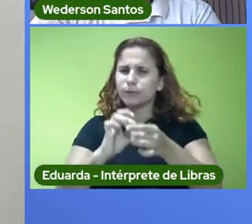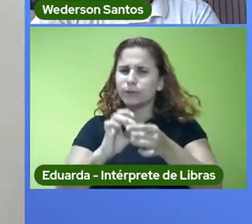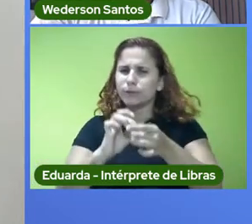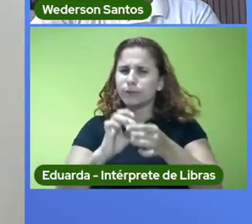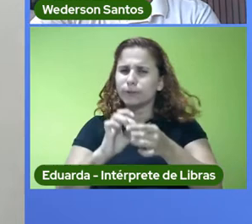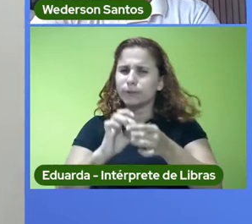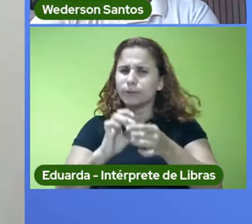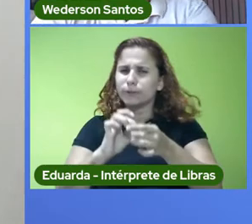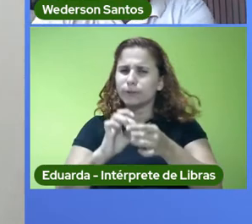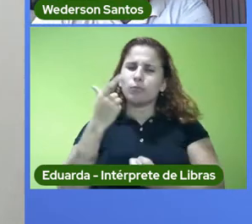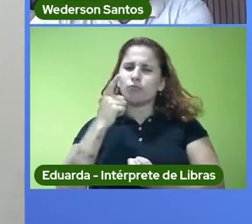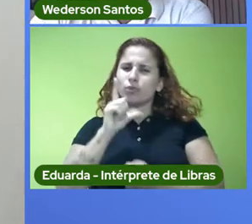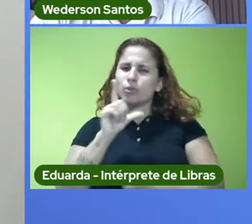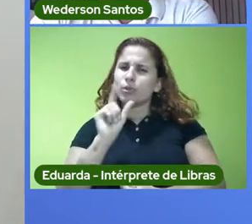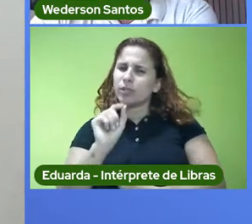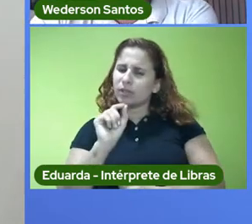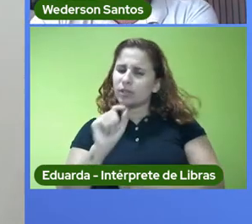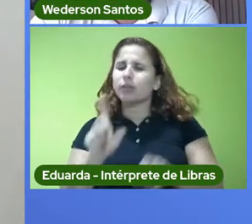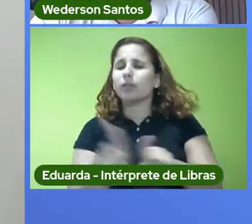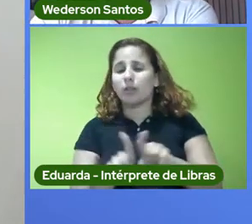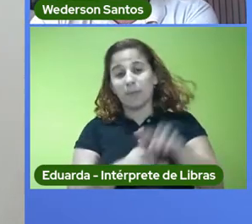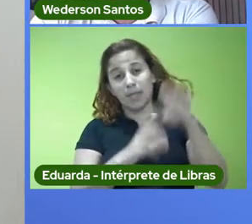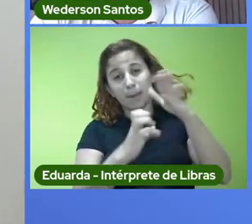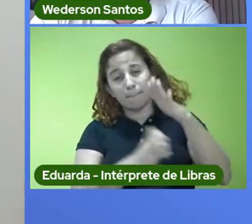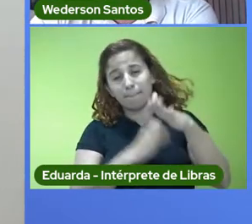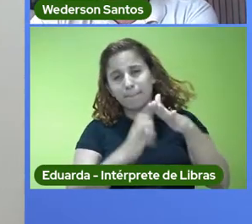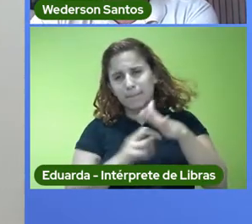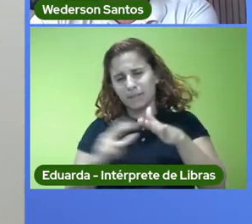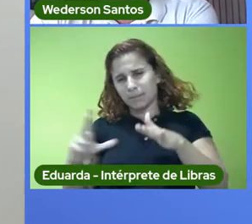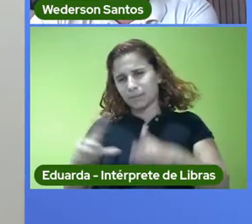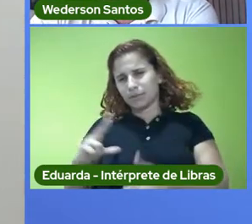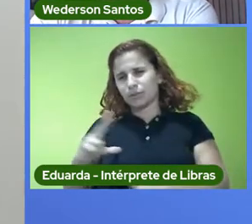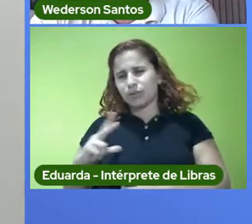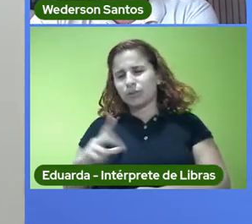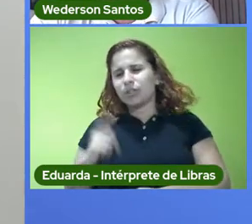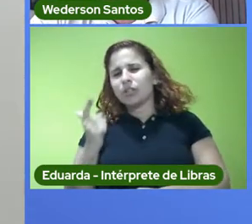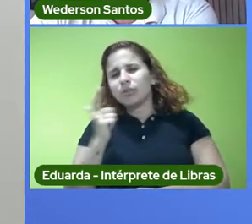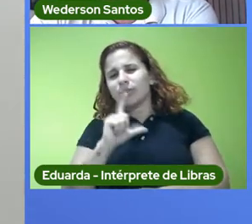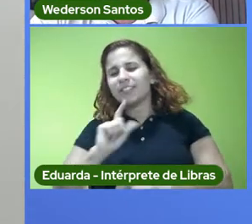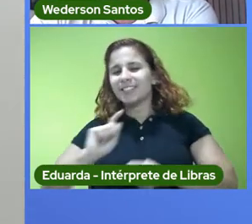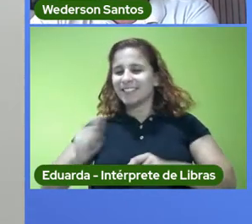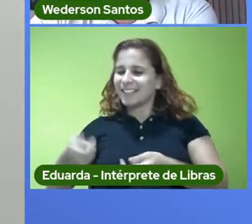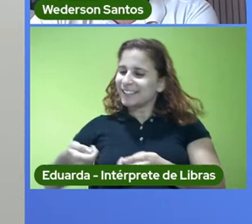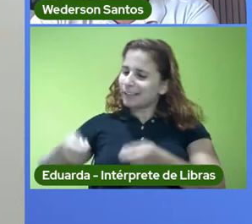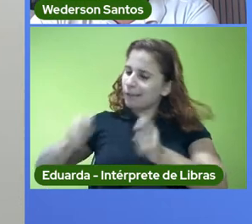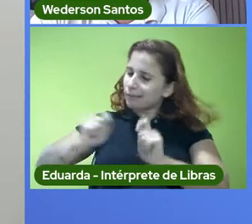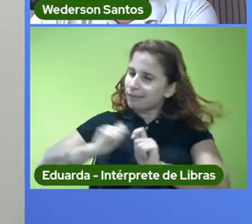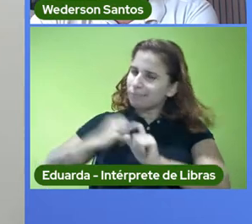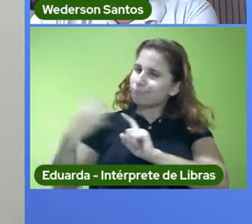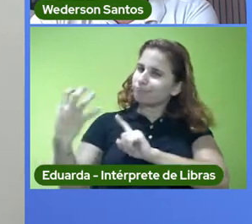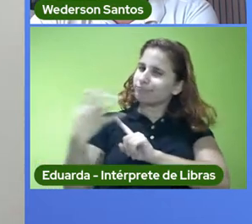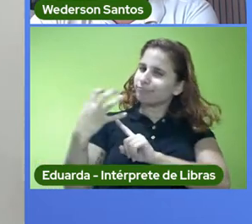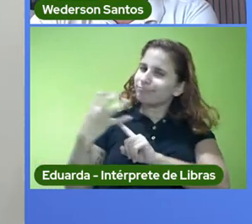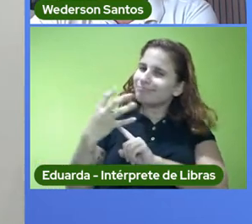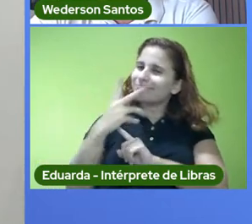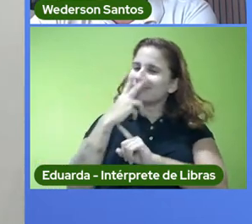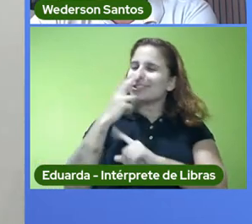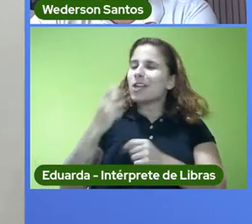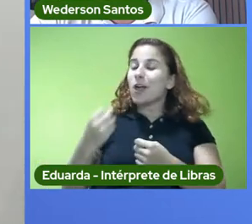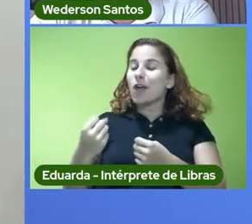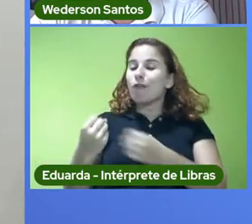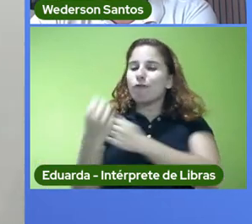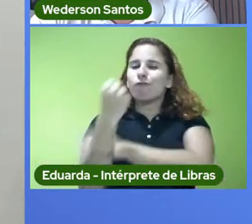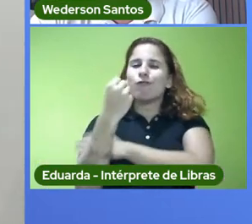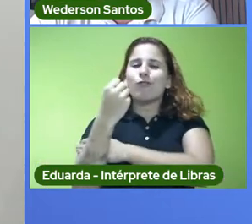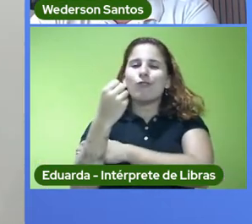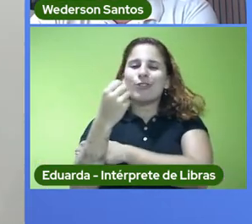para uma nova cultura, da energia de que eu acho que esse é o caminho, né, essa provocação de ajustes é o